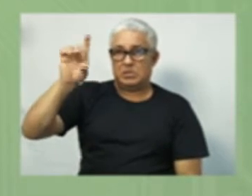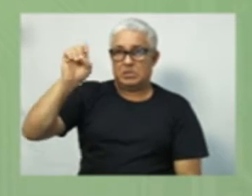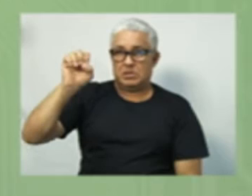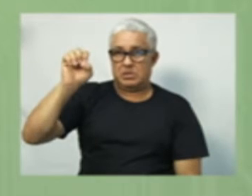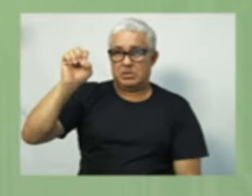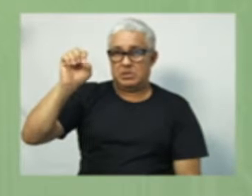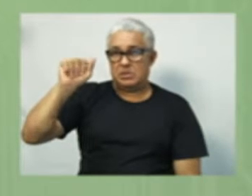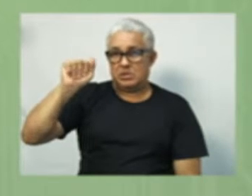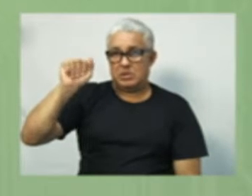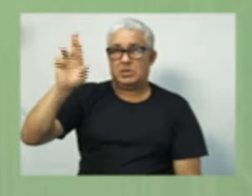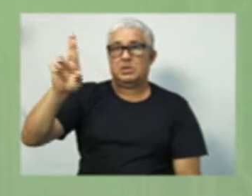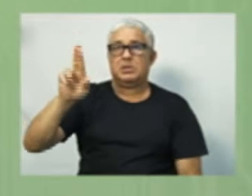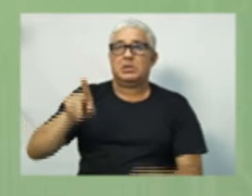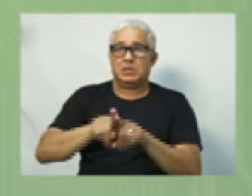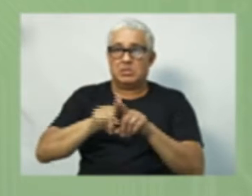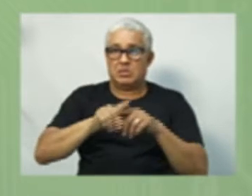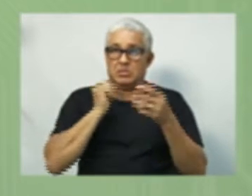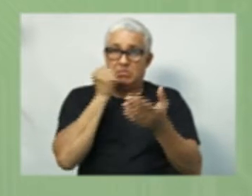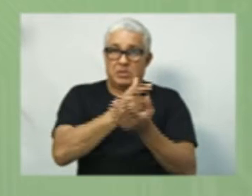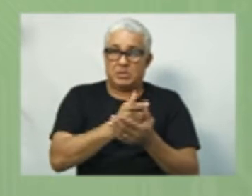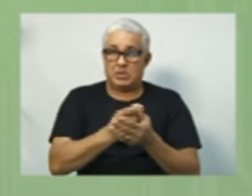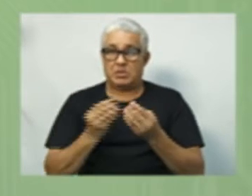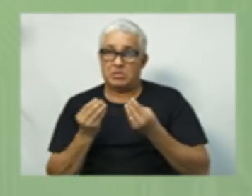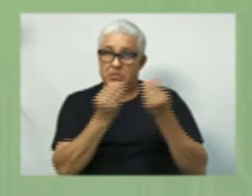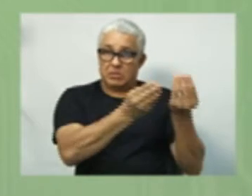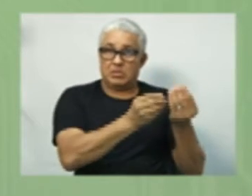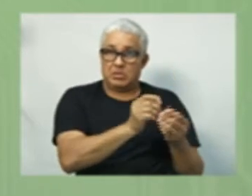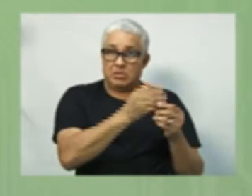repassar esse dinheiro para o órgão governamental é o